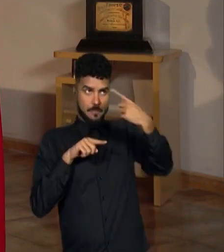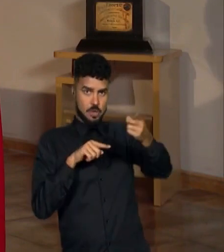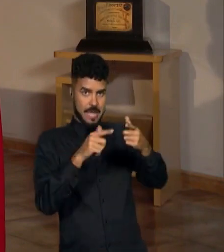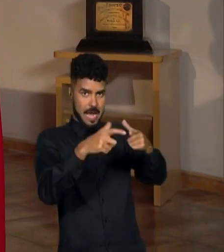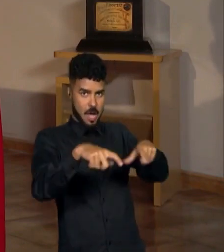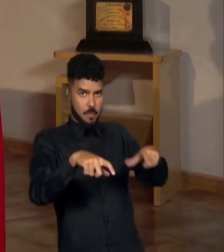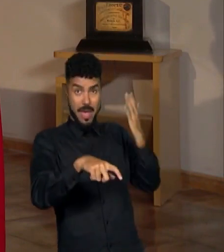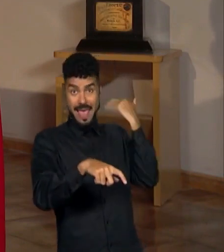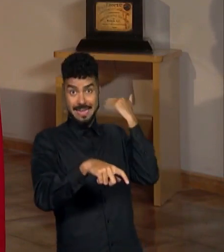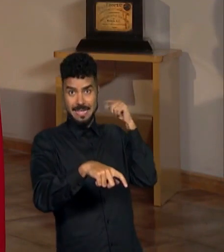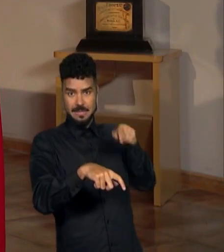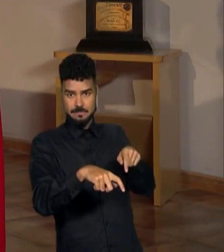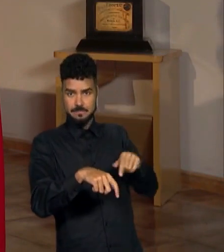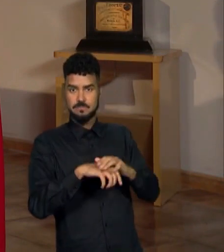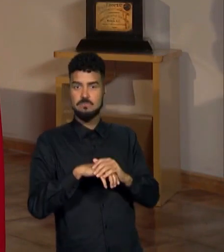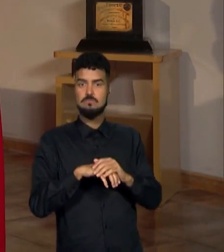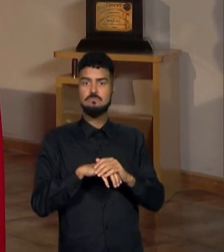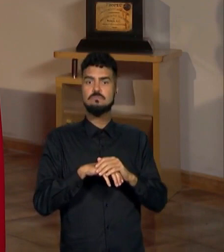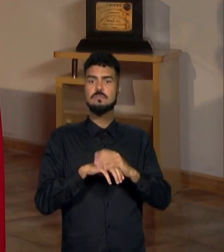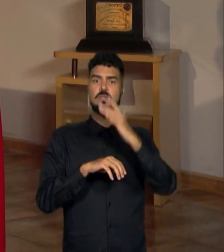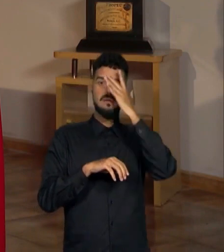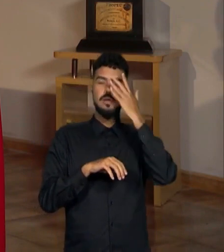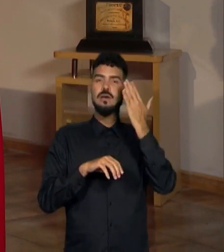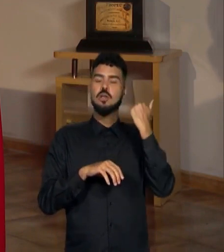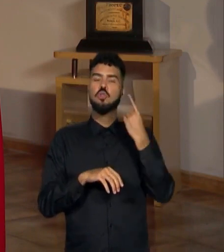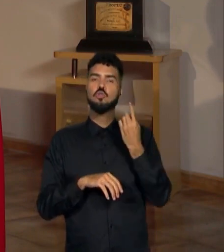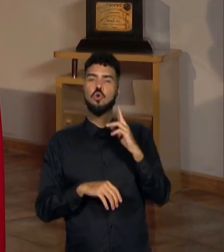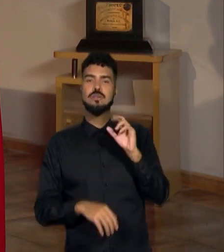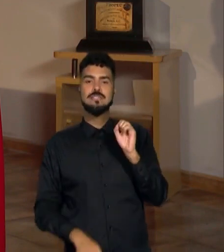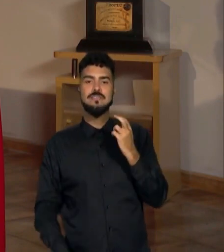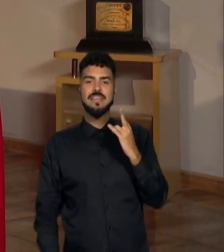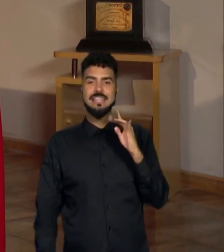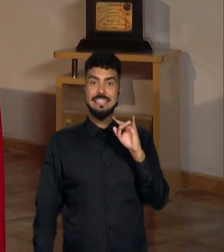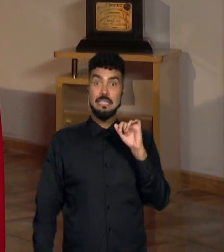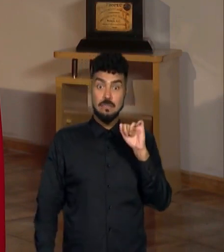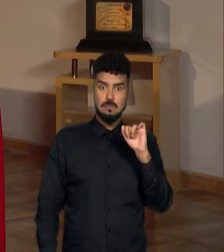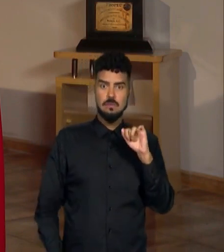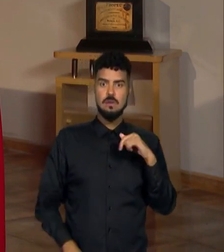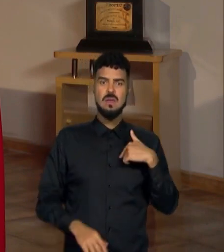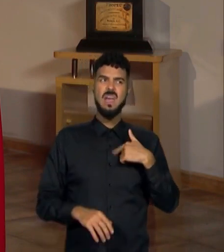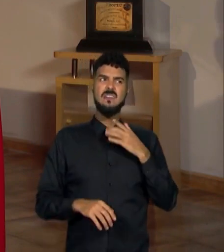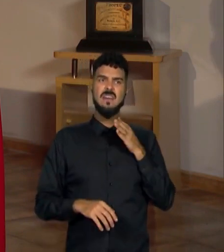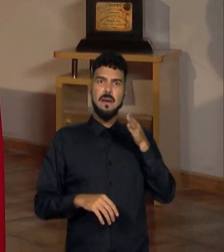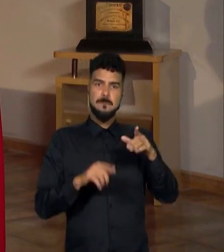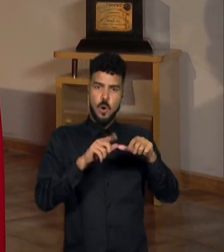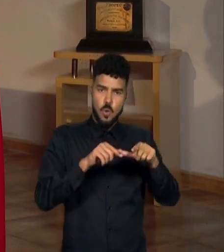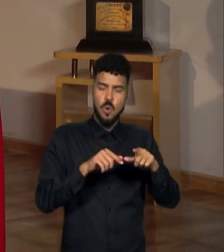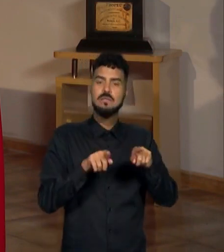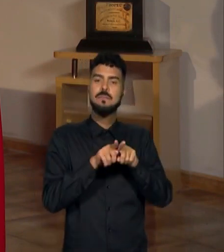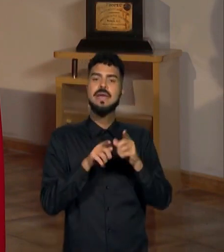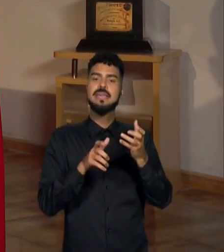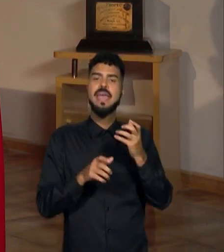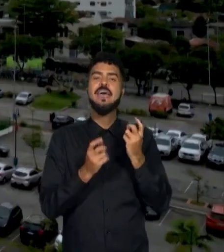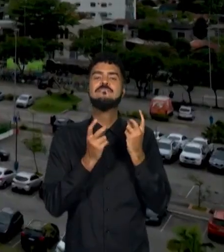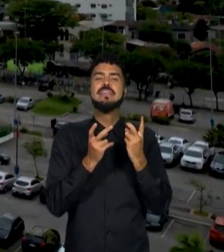campo, aí Dr. Severino, na época, não foi só para o Bangu, não. Foi para poder vender também os terrenos, que isso tudo